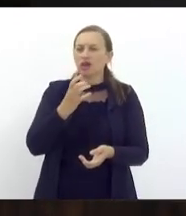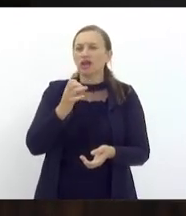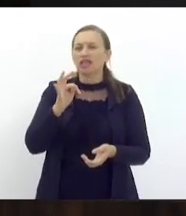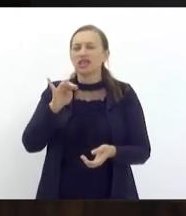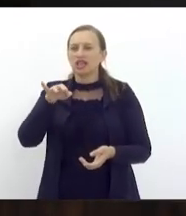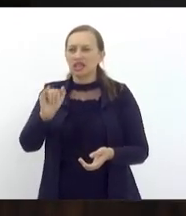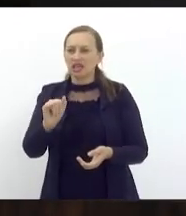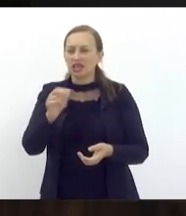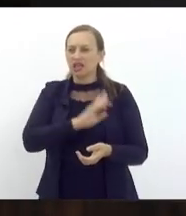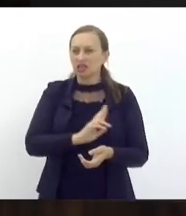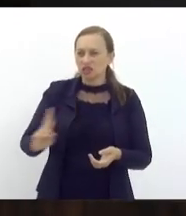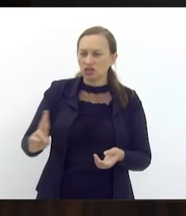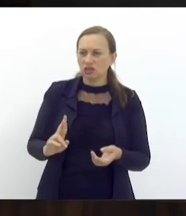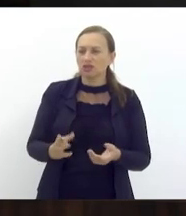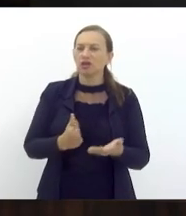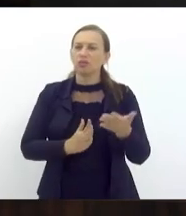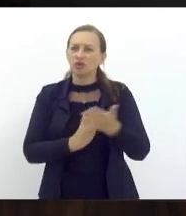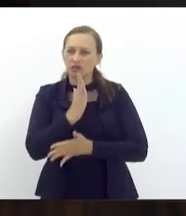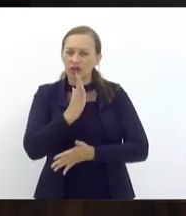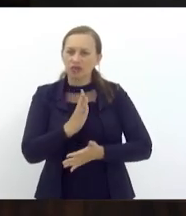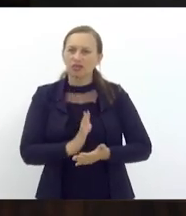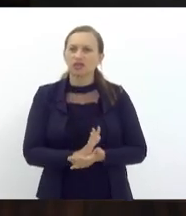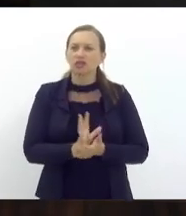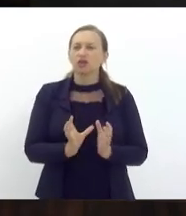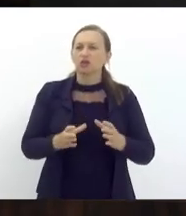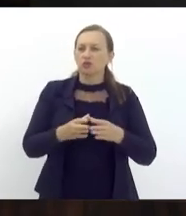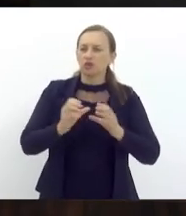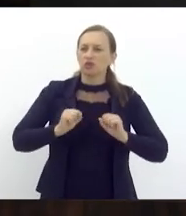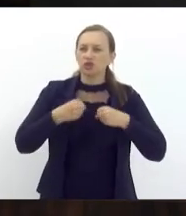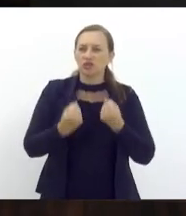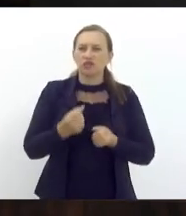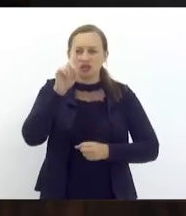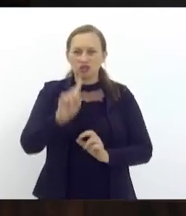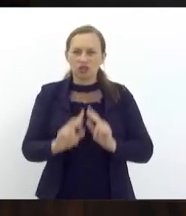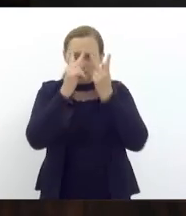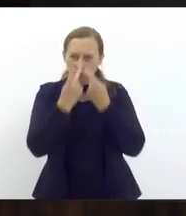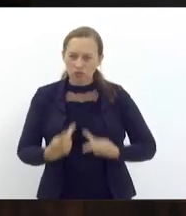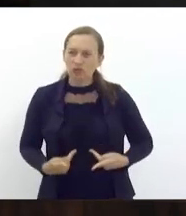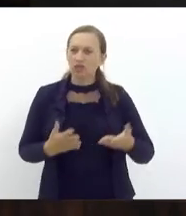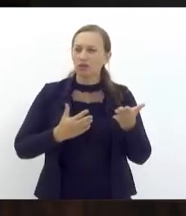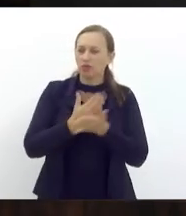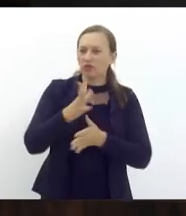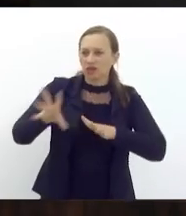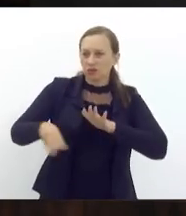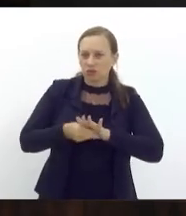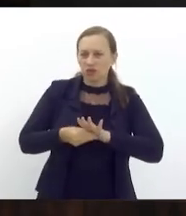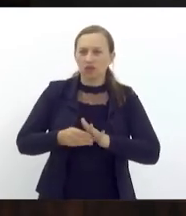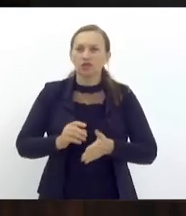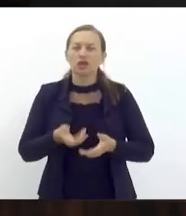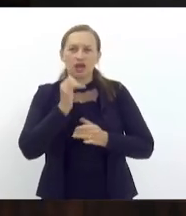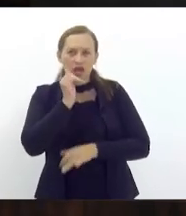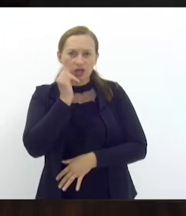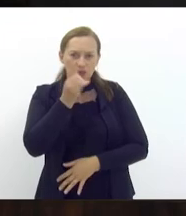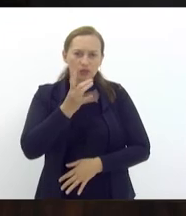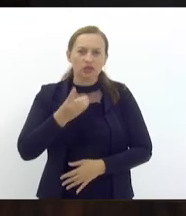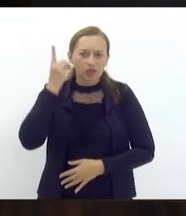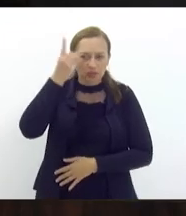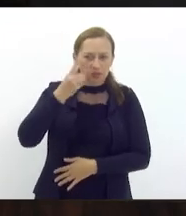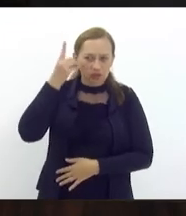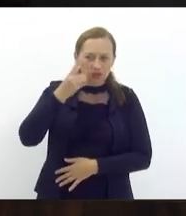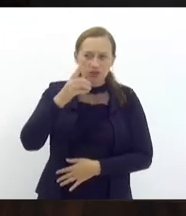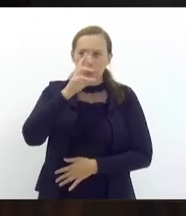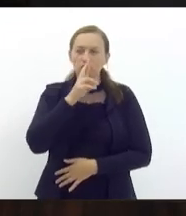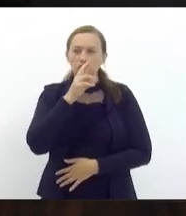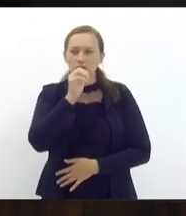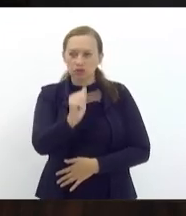procedência Nacional favorável de defesa de direitos humanos e cidadania favorável com a emenda relatores Deputado